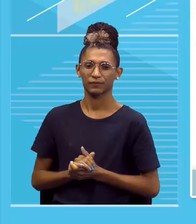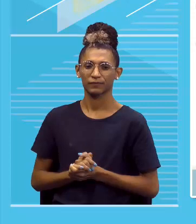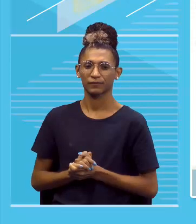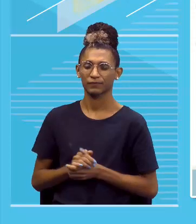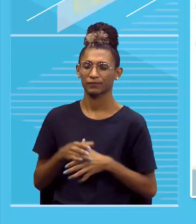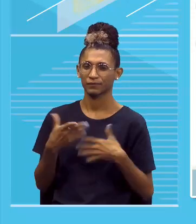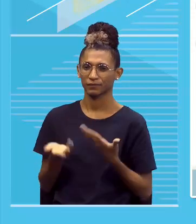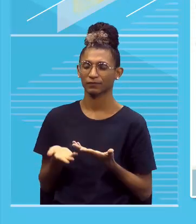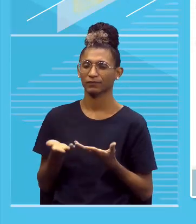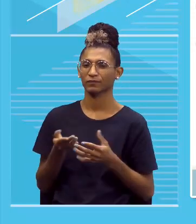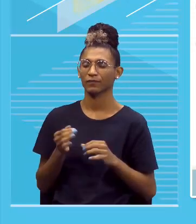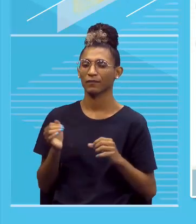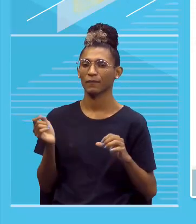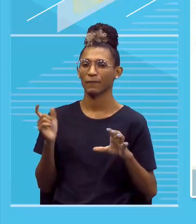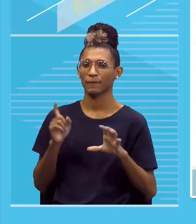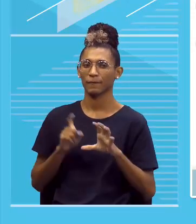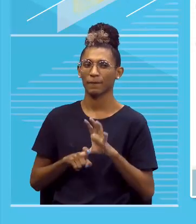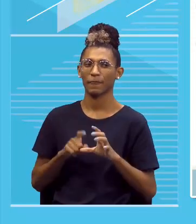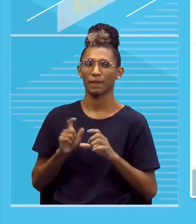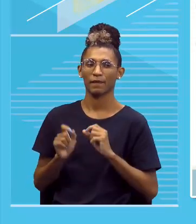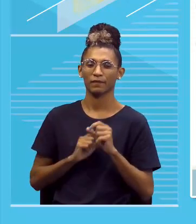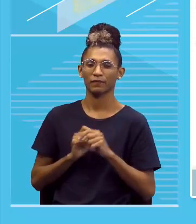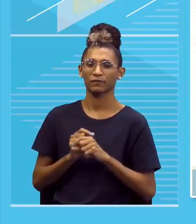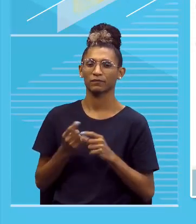dependência Econômica gente